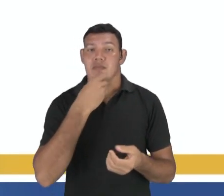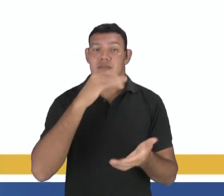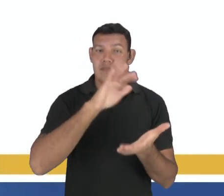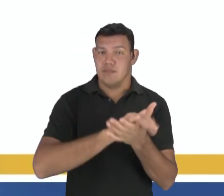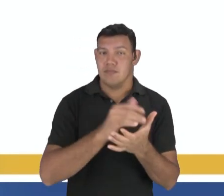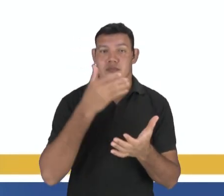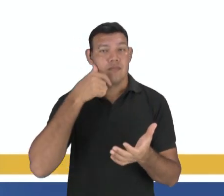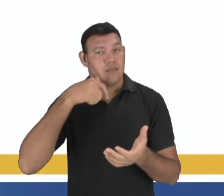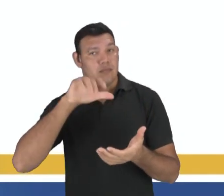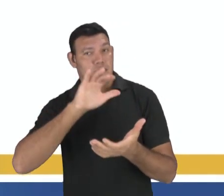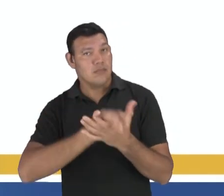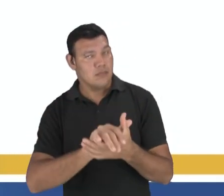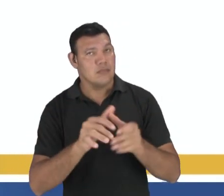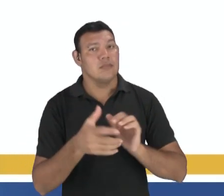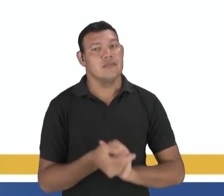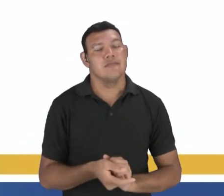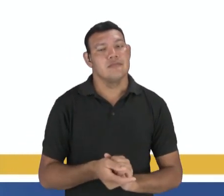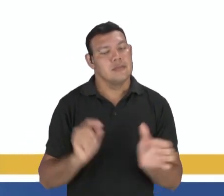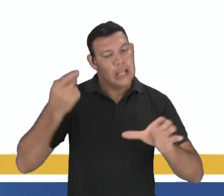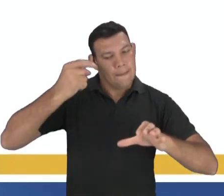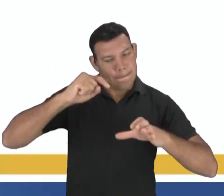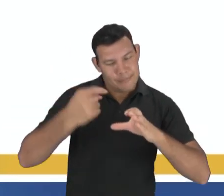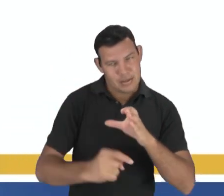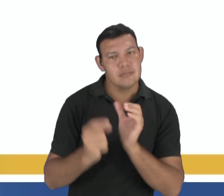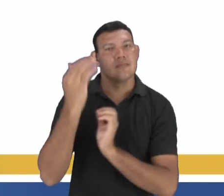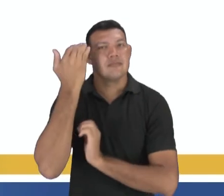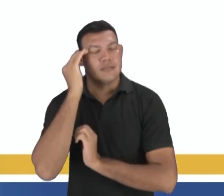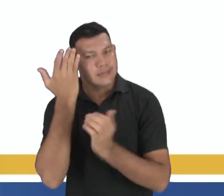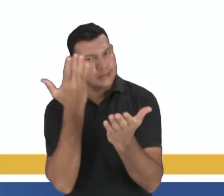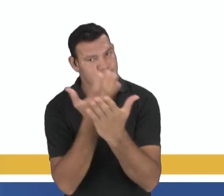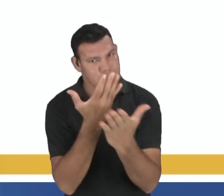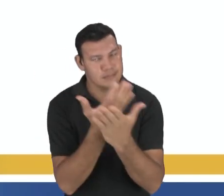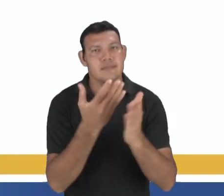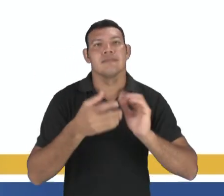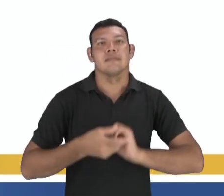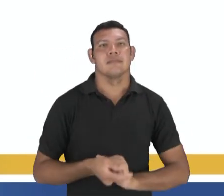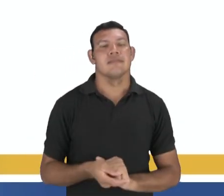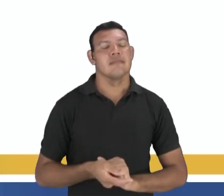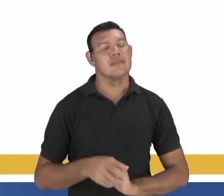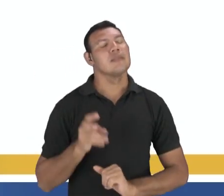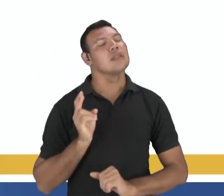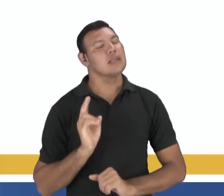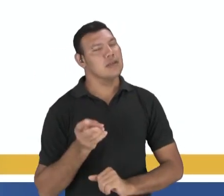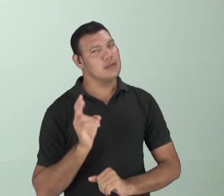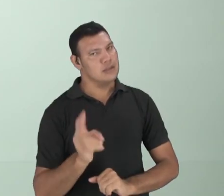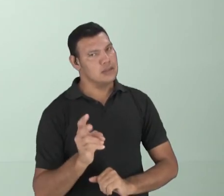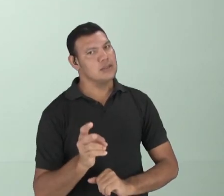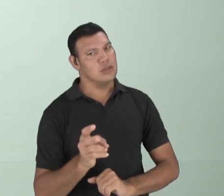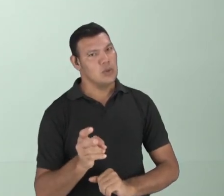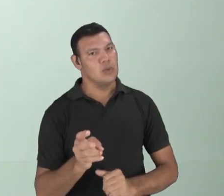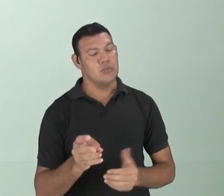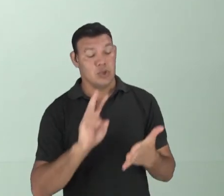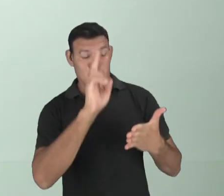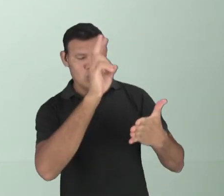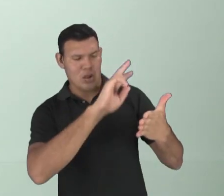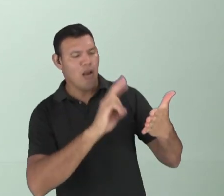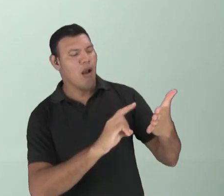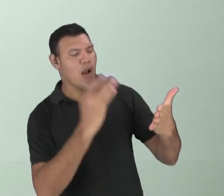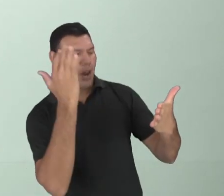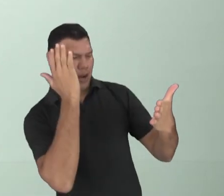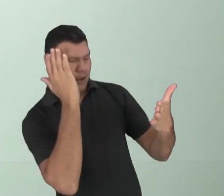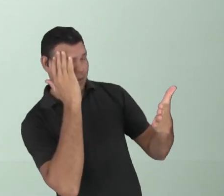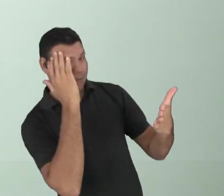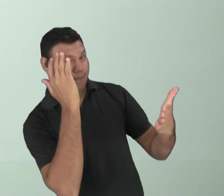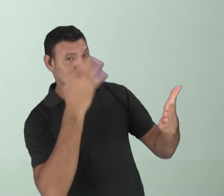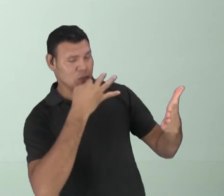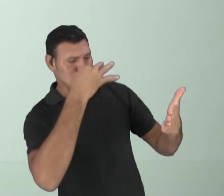mulher, tá certo? Então, ler além das entrelinhas, estudar, sempre ver a leitura da